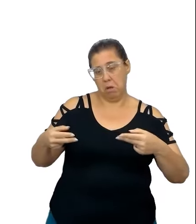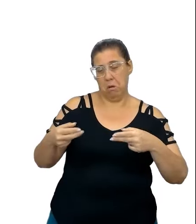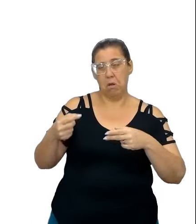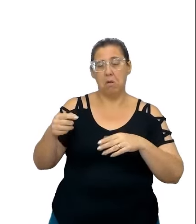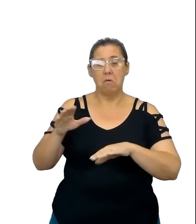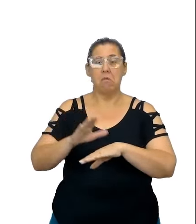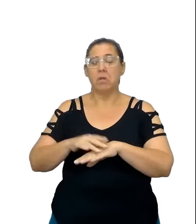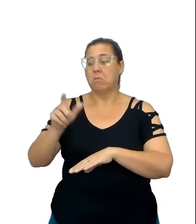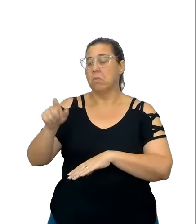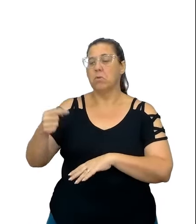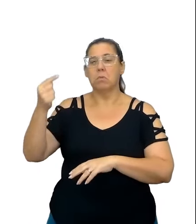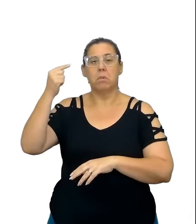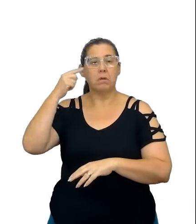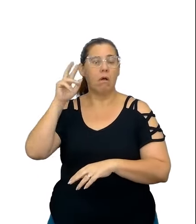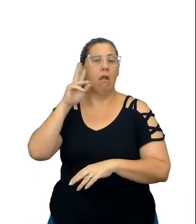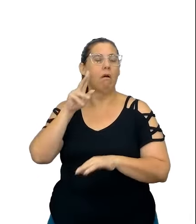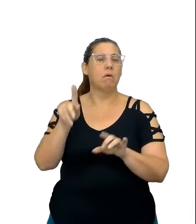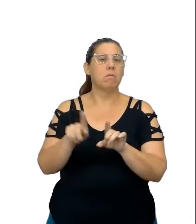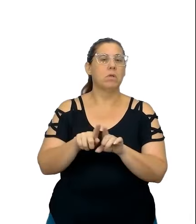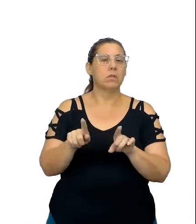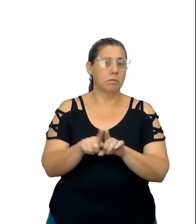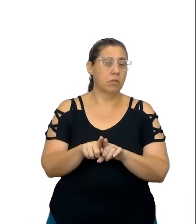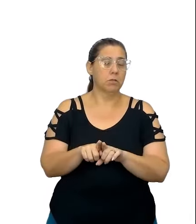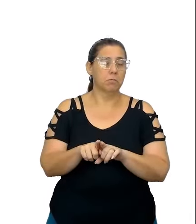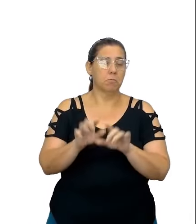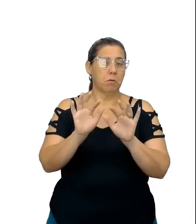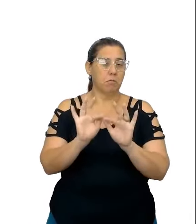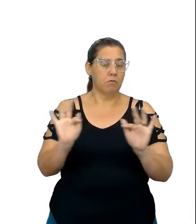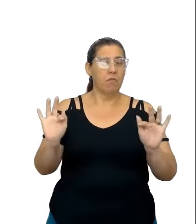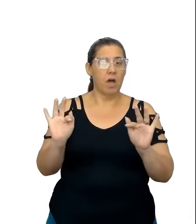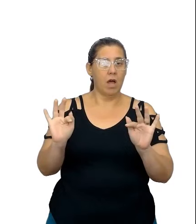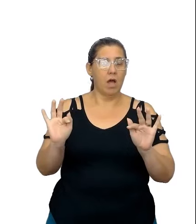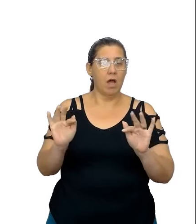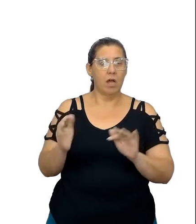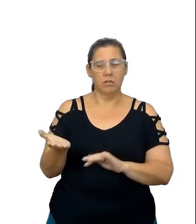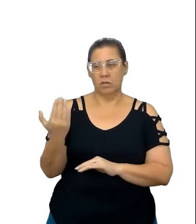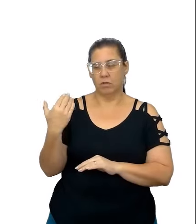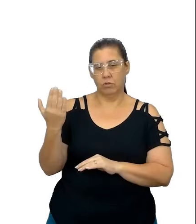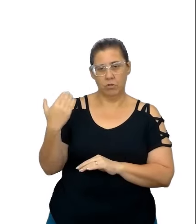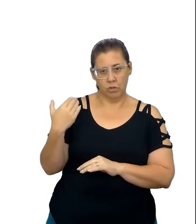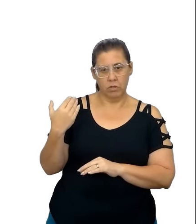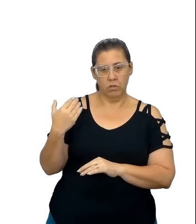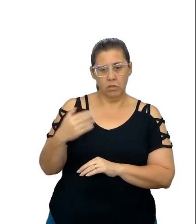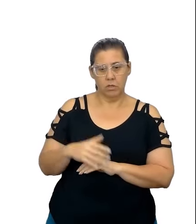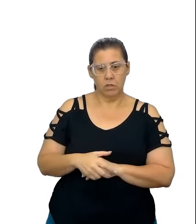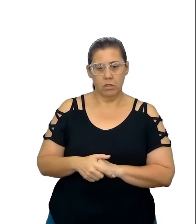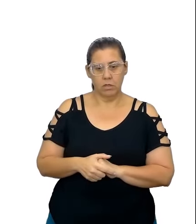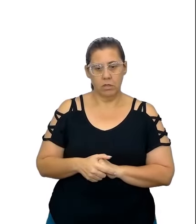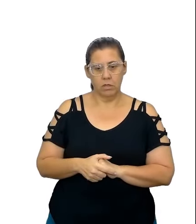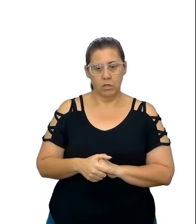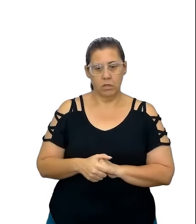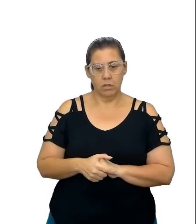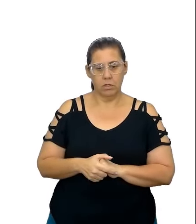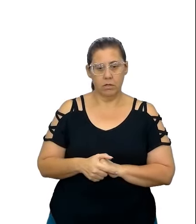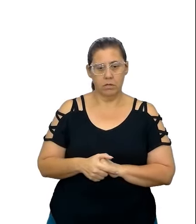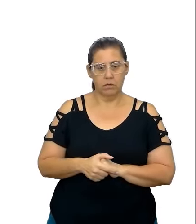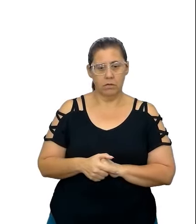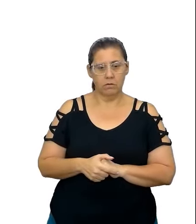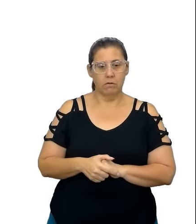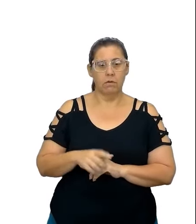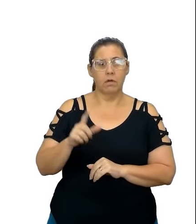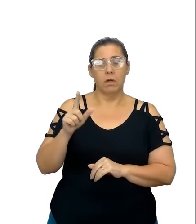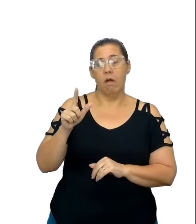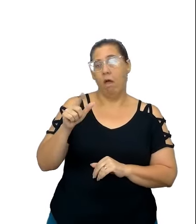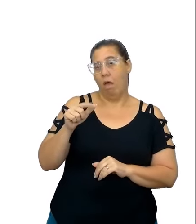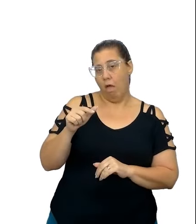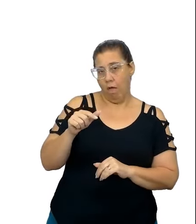pensar. Lembramos também de um ditado latino antigo que é ridendo castiga timores, que